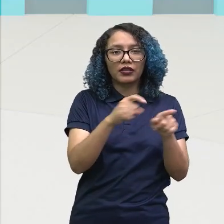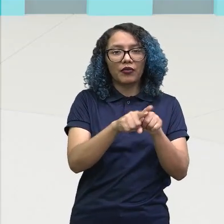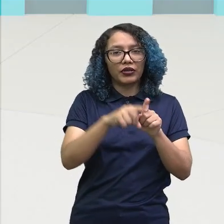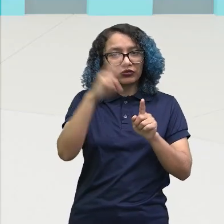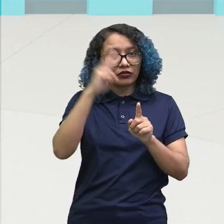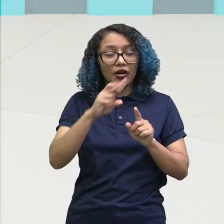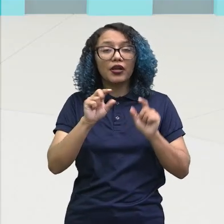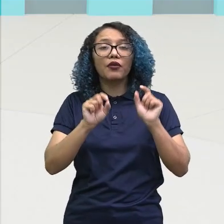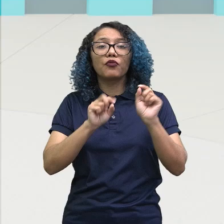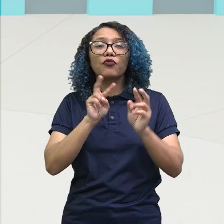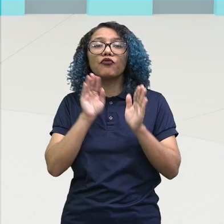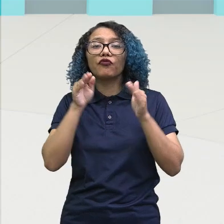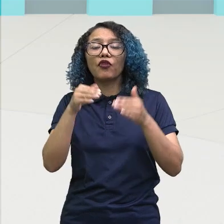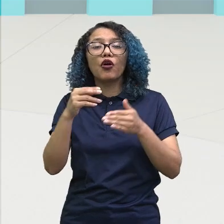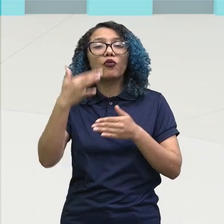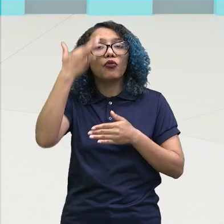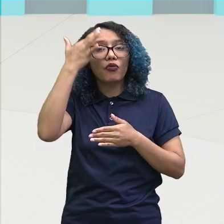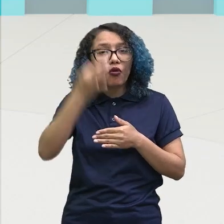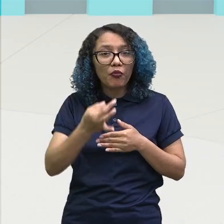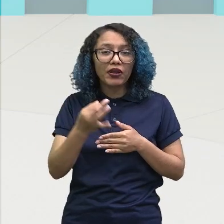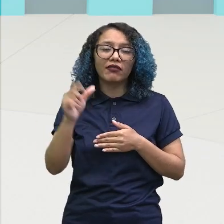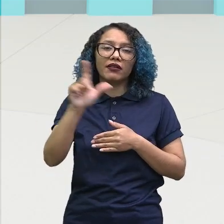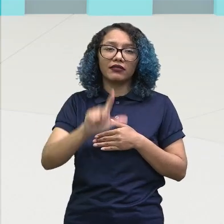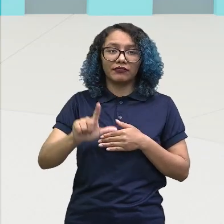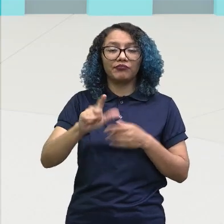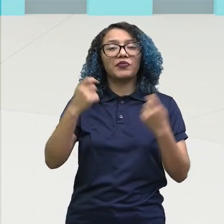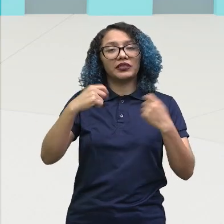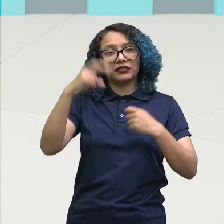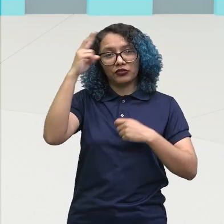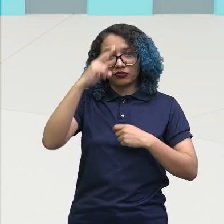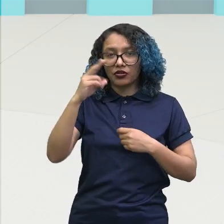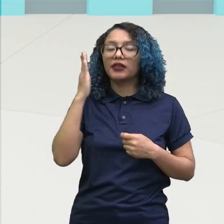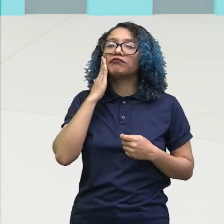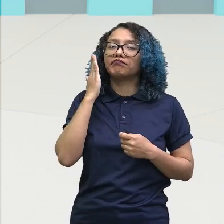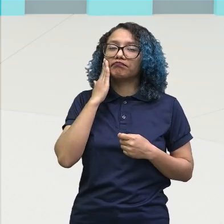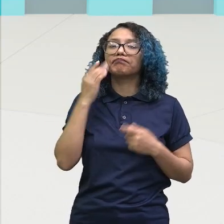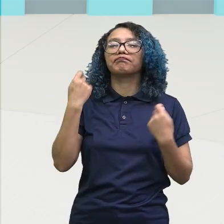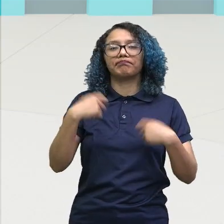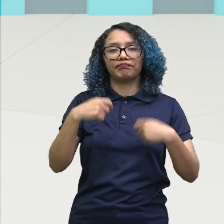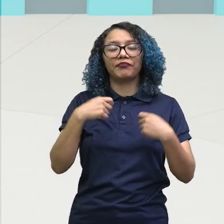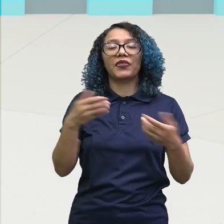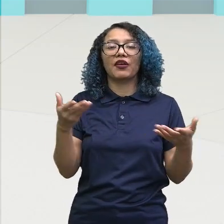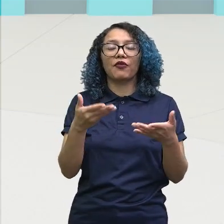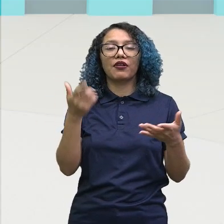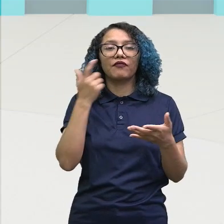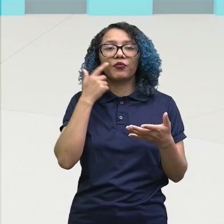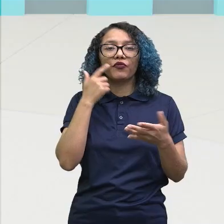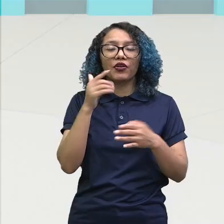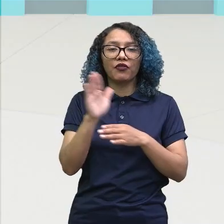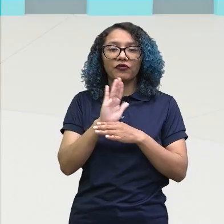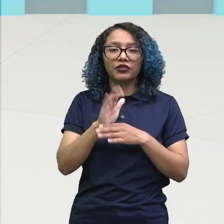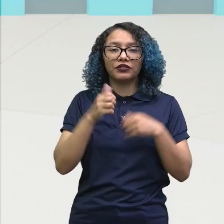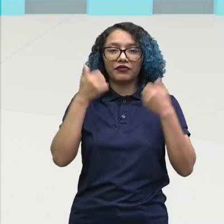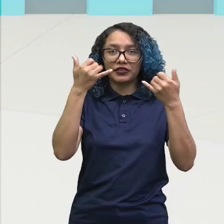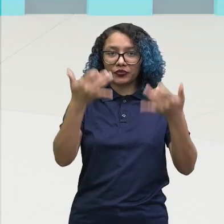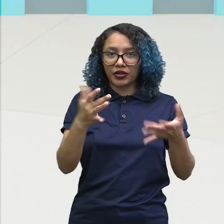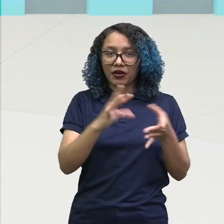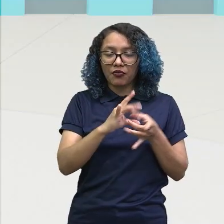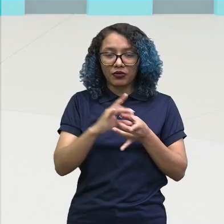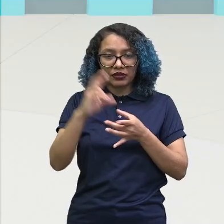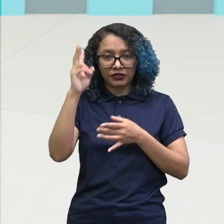obras literárias. Por incrível que pareça, você precisa saber de história sim. E eu quero que vocês acompanhem comigo agora um vídeo falando sobre o